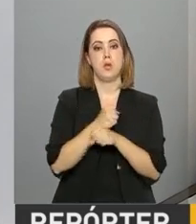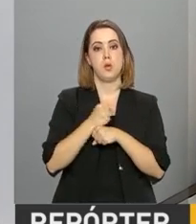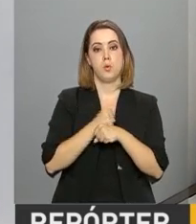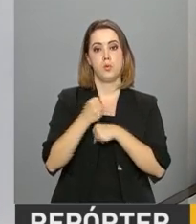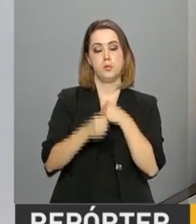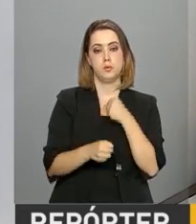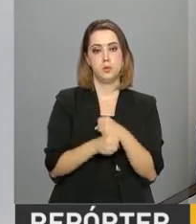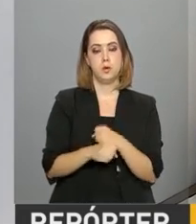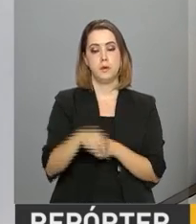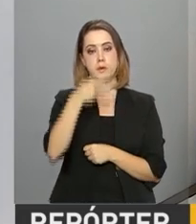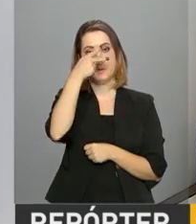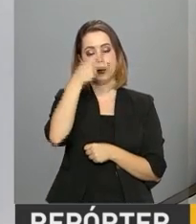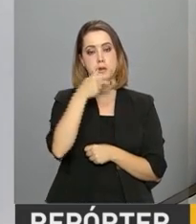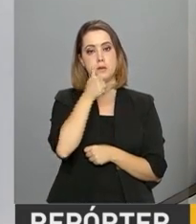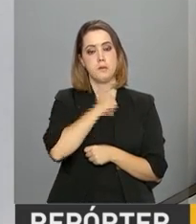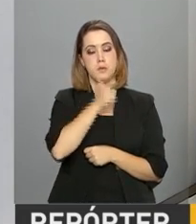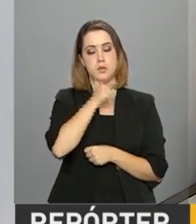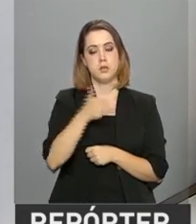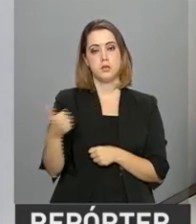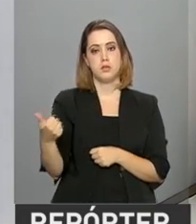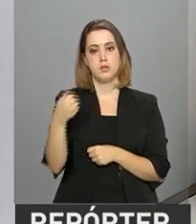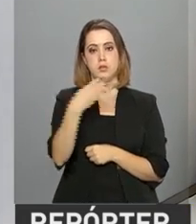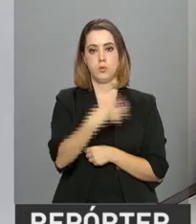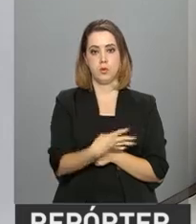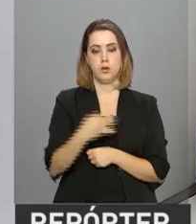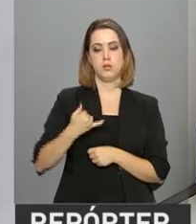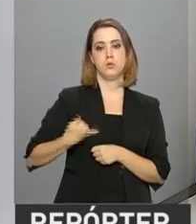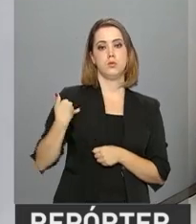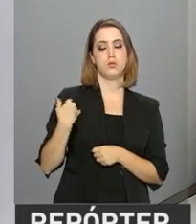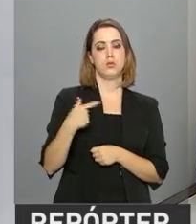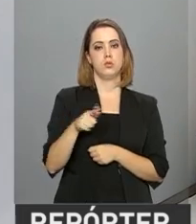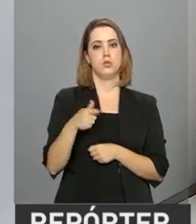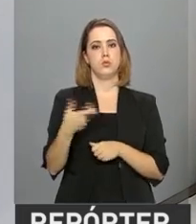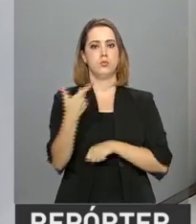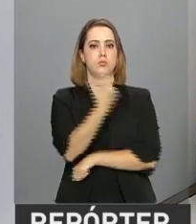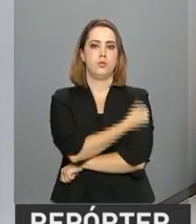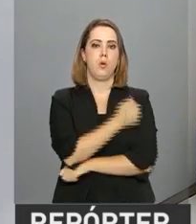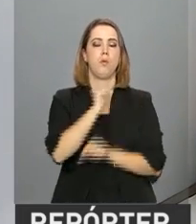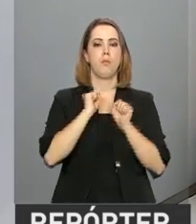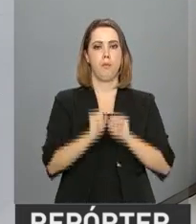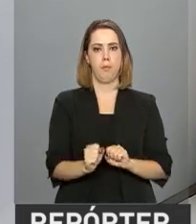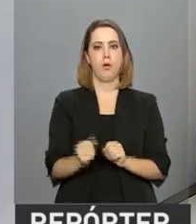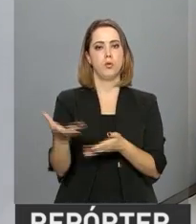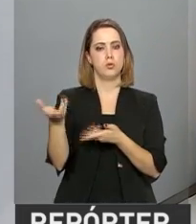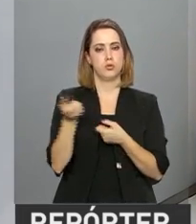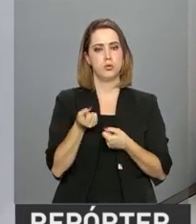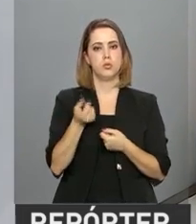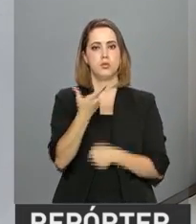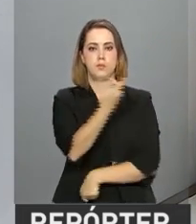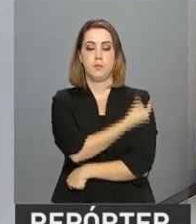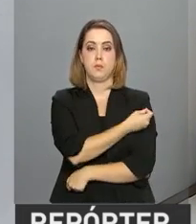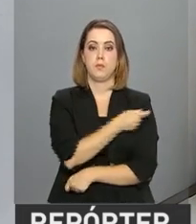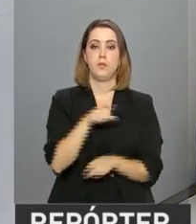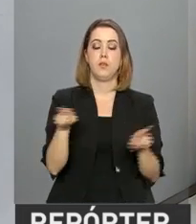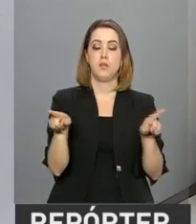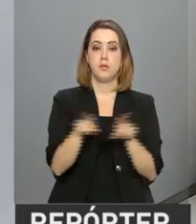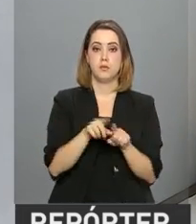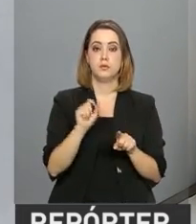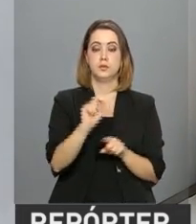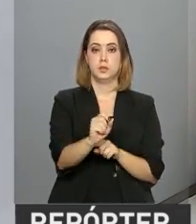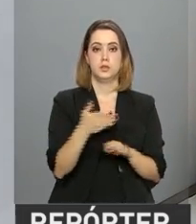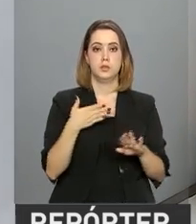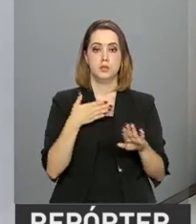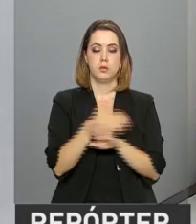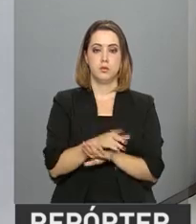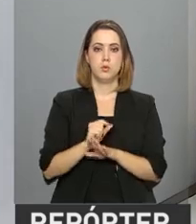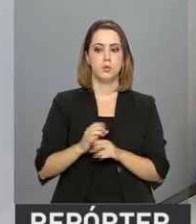meninas com 14 anos de idade que não vacinaram contra o HPV vão poder receber a dose a vacina também foi